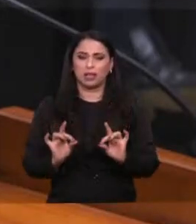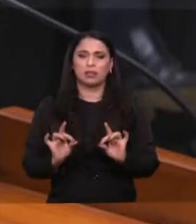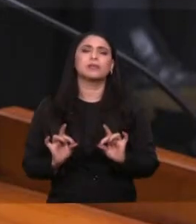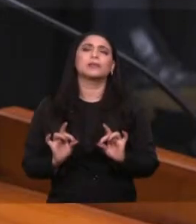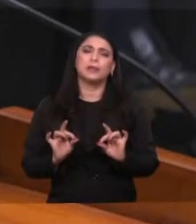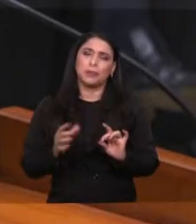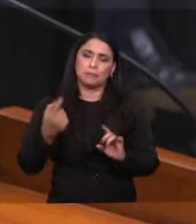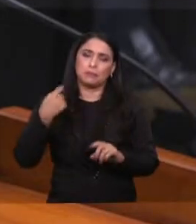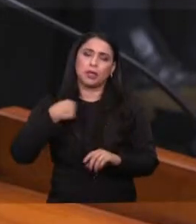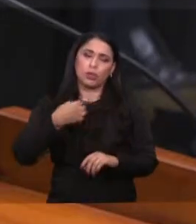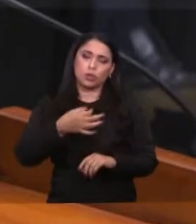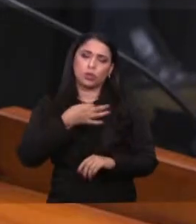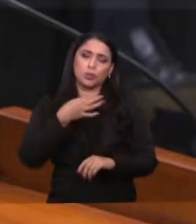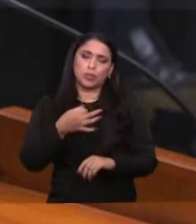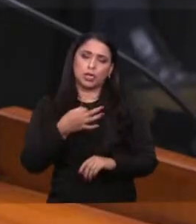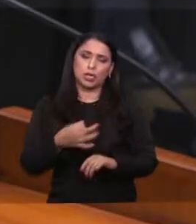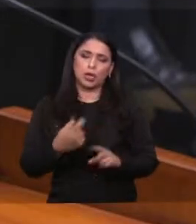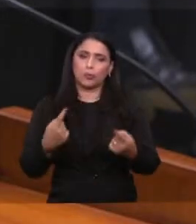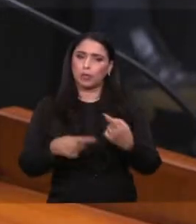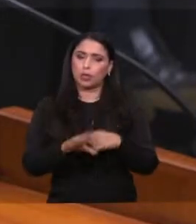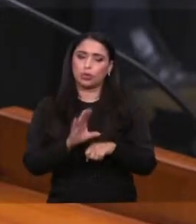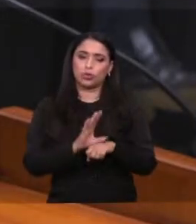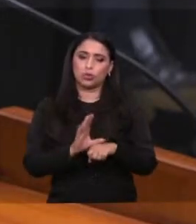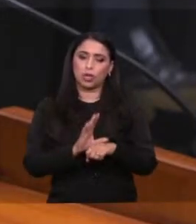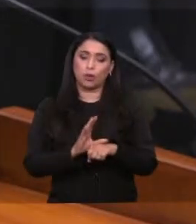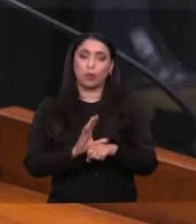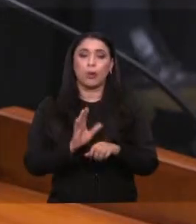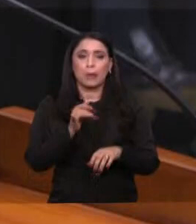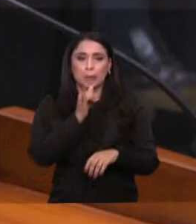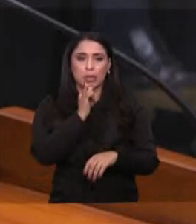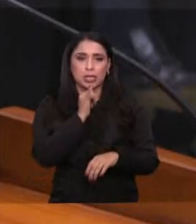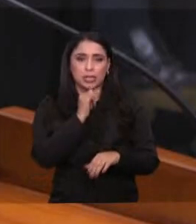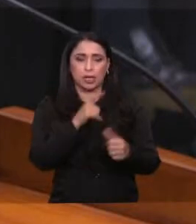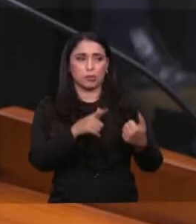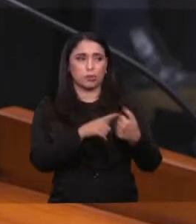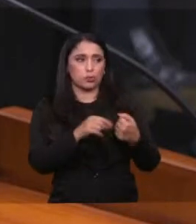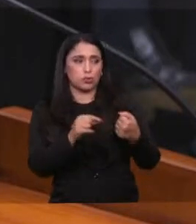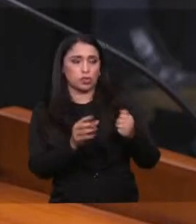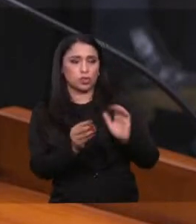nosso ver. Por exemplo, de todos os dispositivos